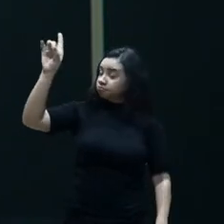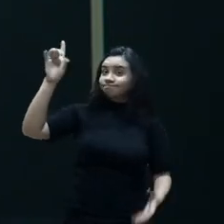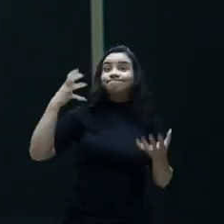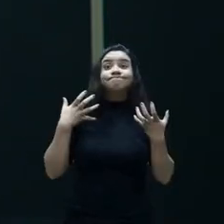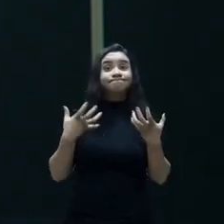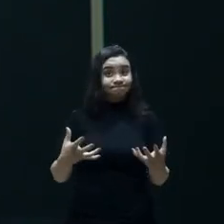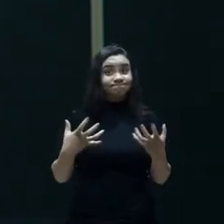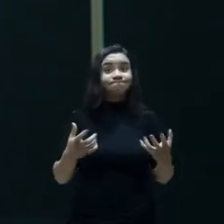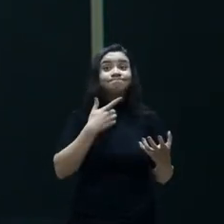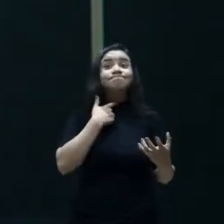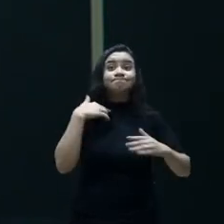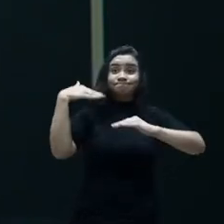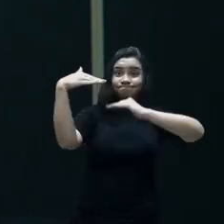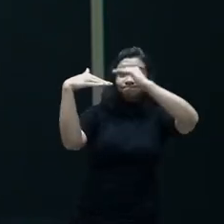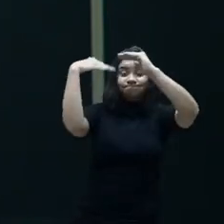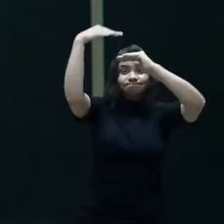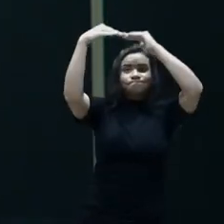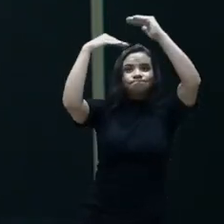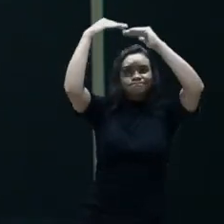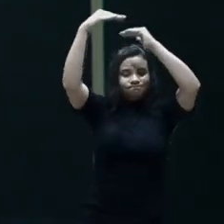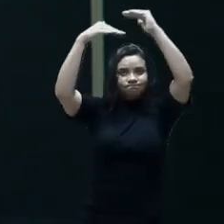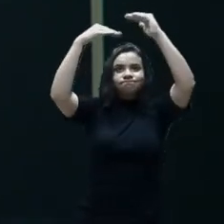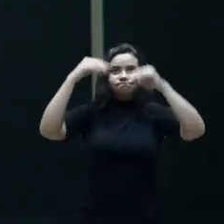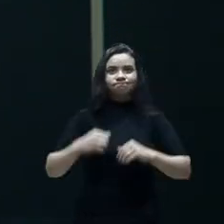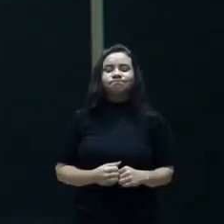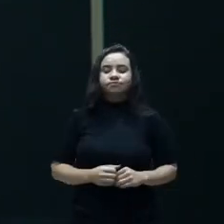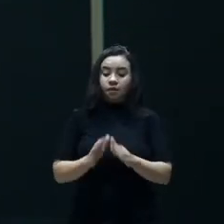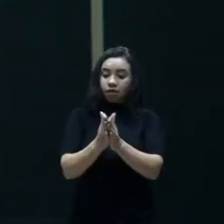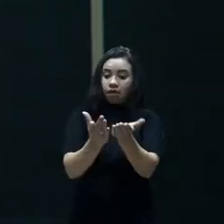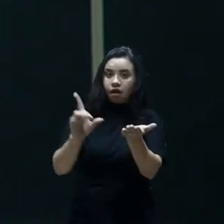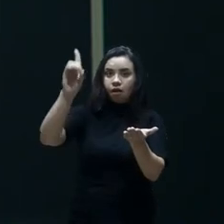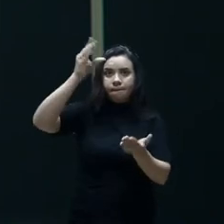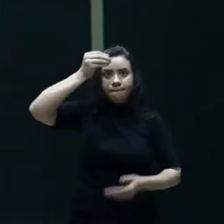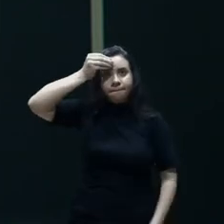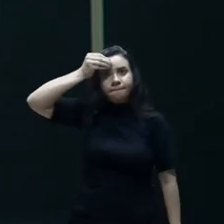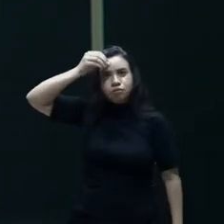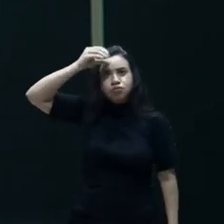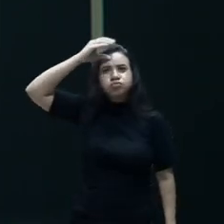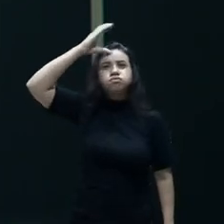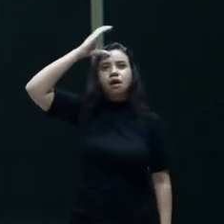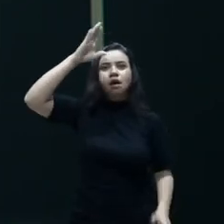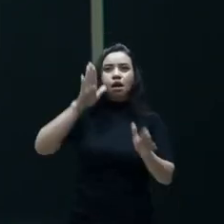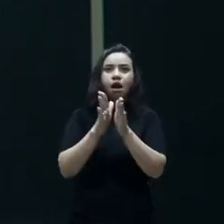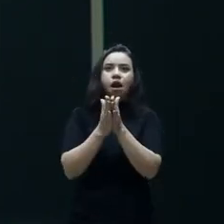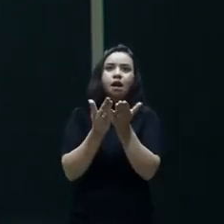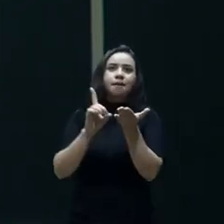Deus espera de nós um crescimento, e um crescimento na palavra. Há dias